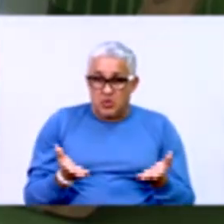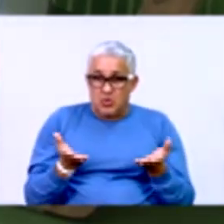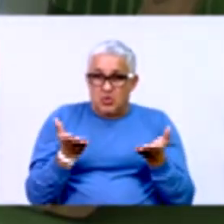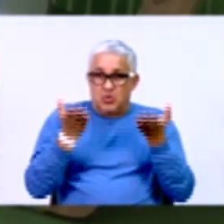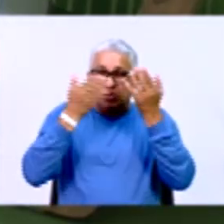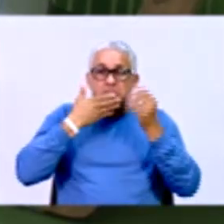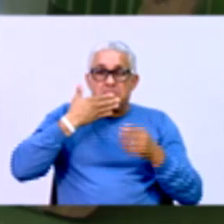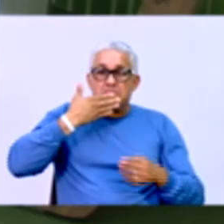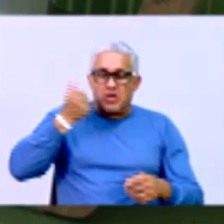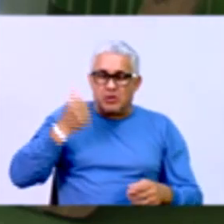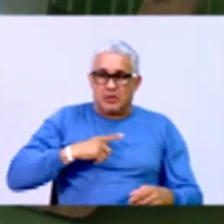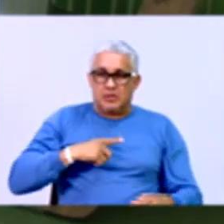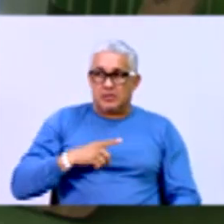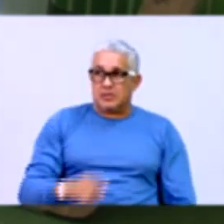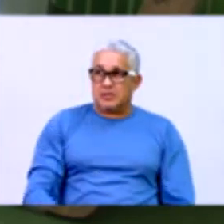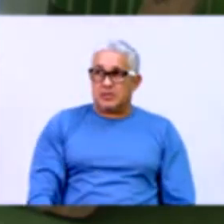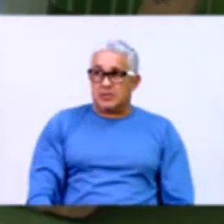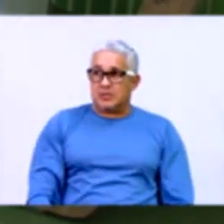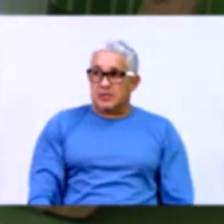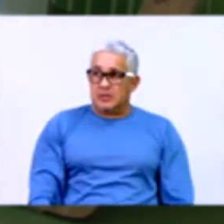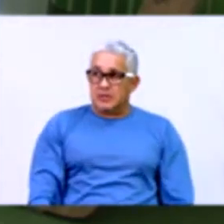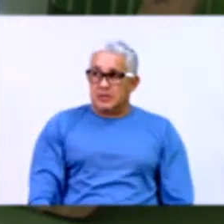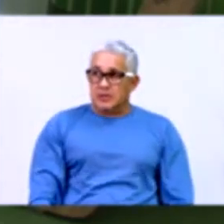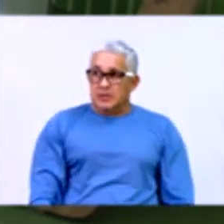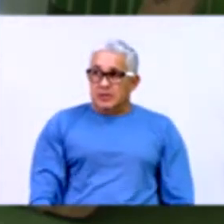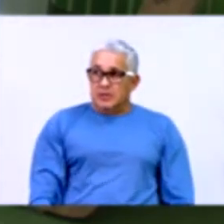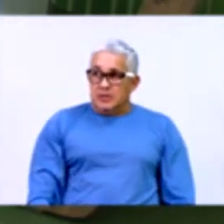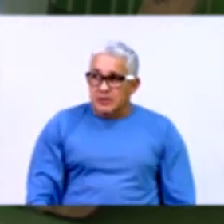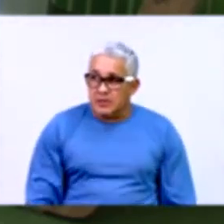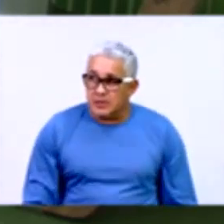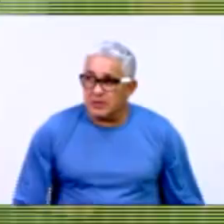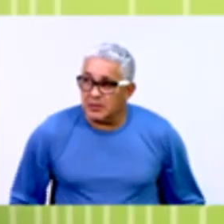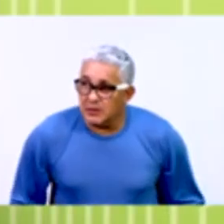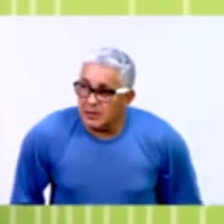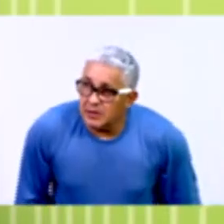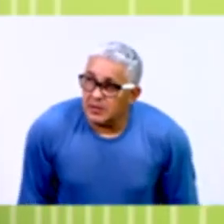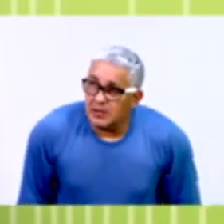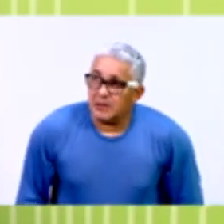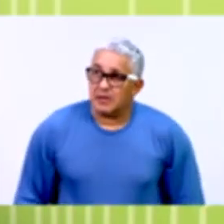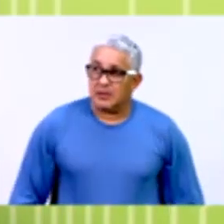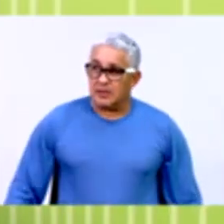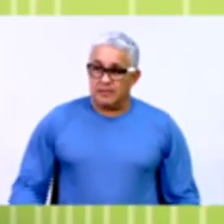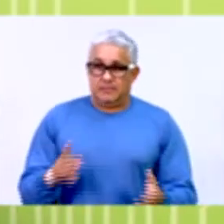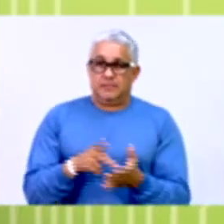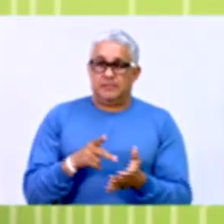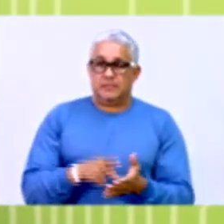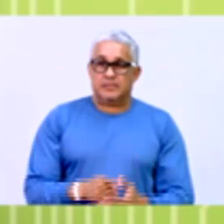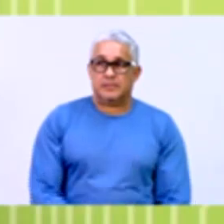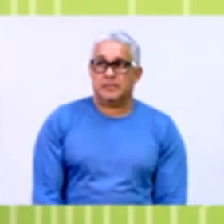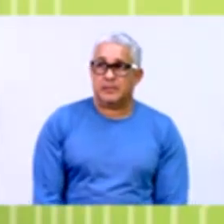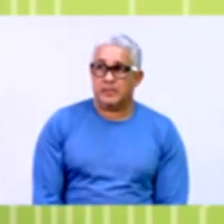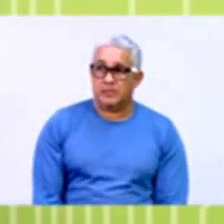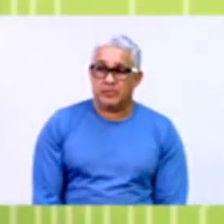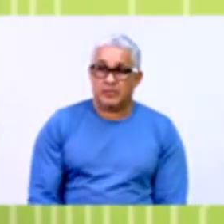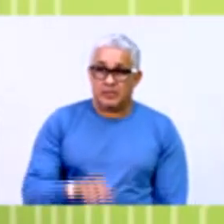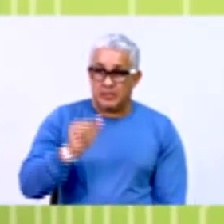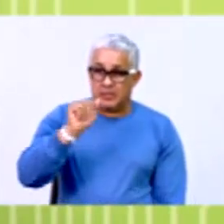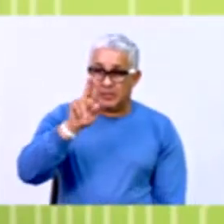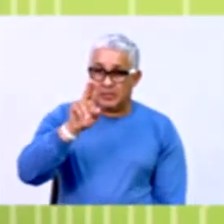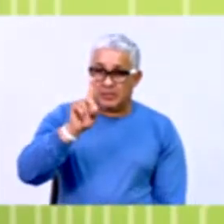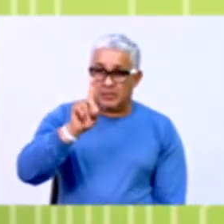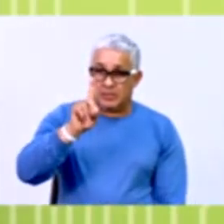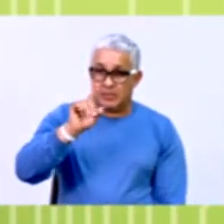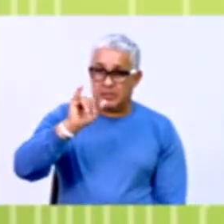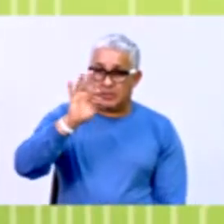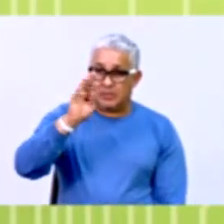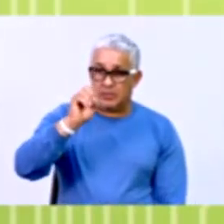está melhorando. Tá melhorando. Professor, eu acho que foi ele que me falou isso. E realmente o que acontece? A auditoria,